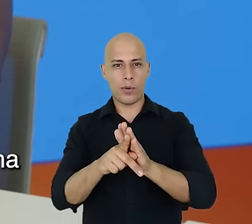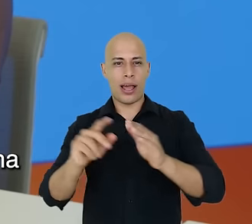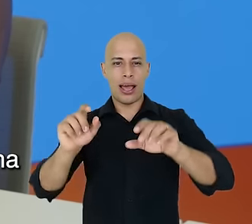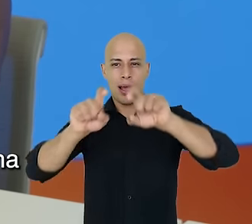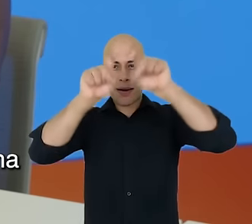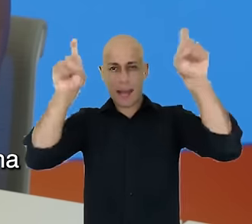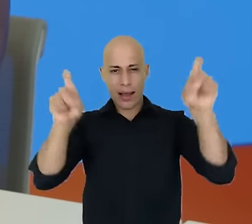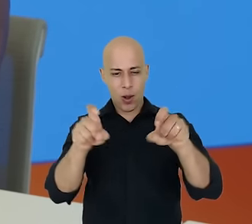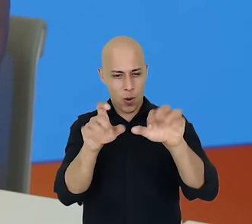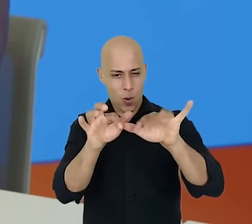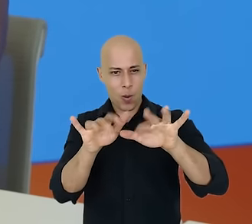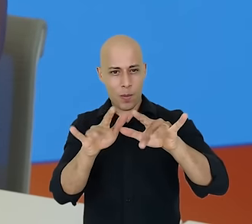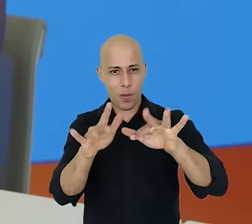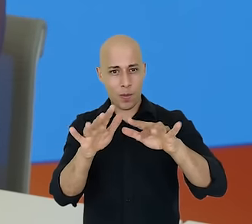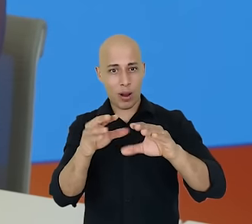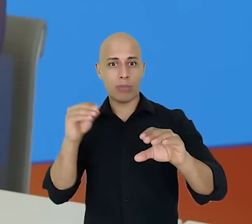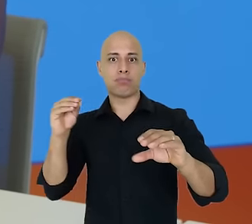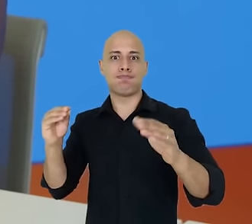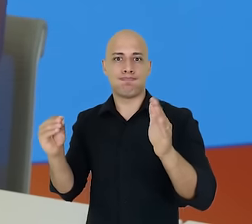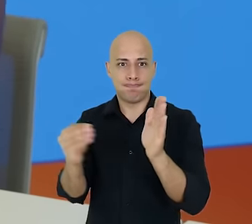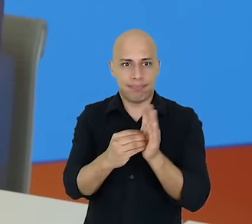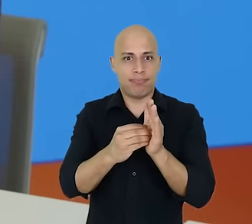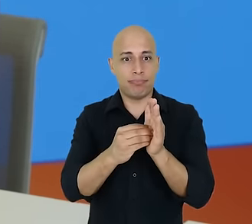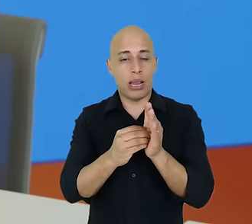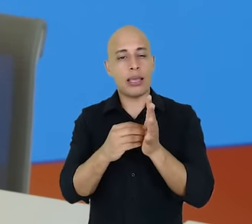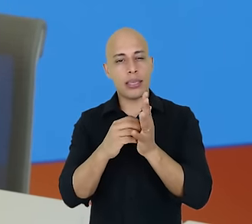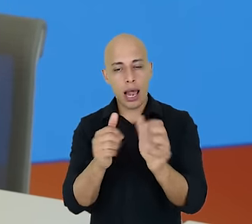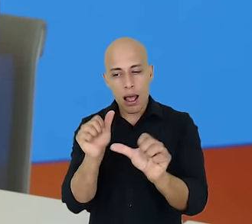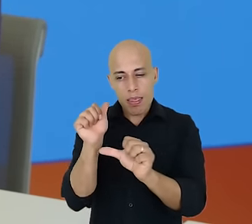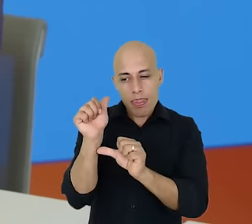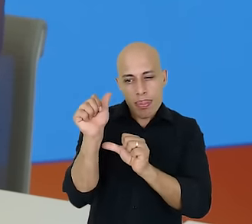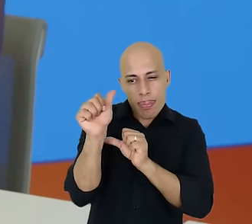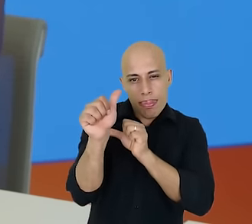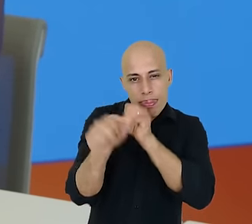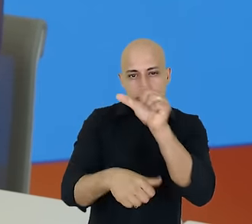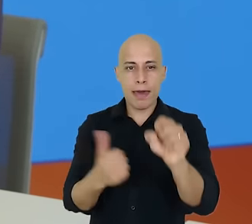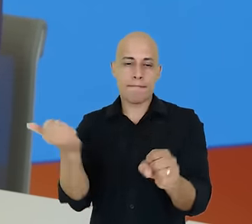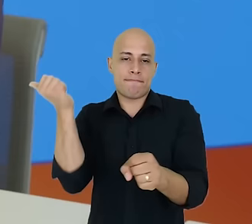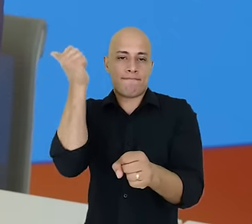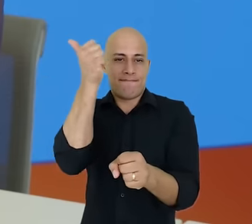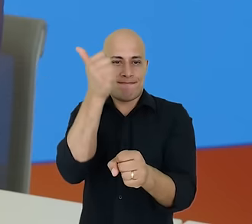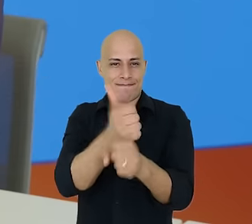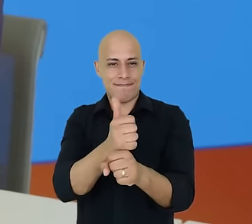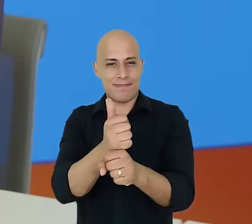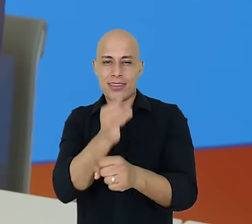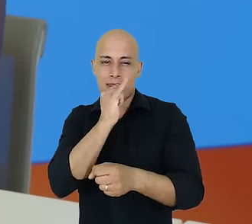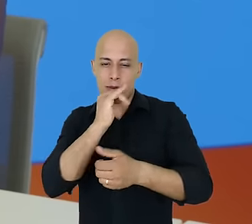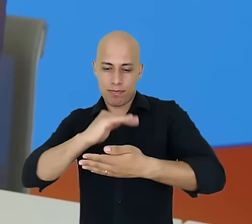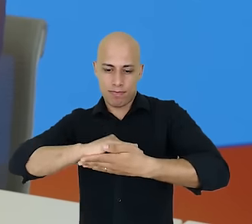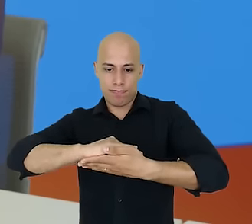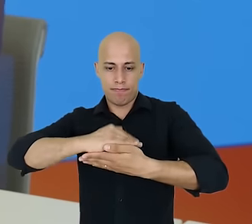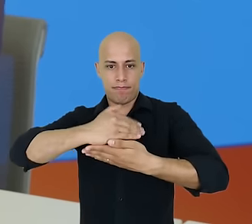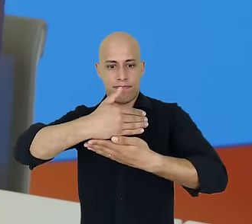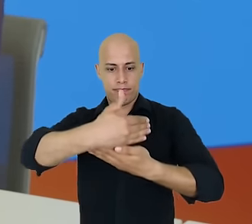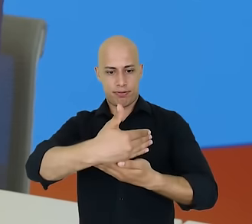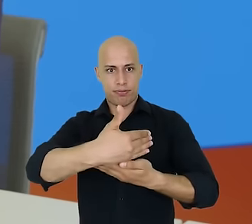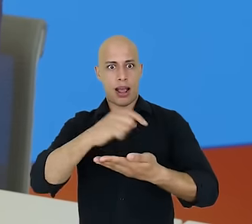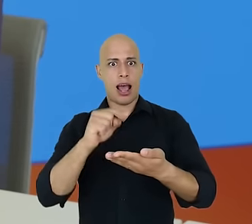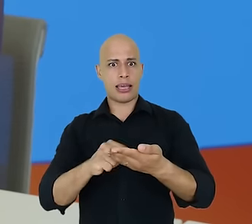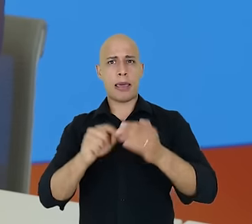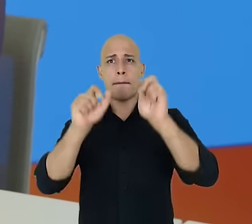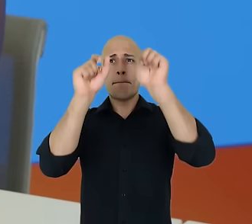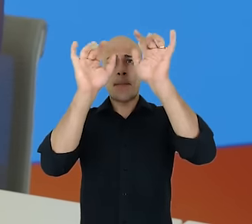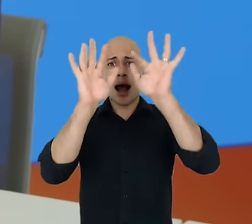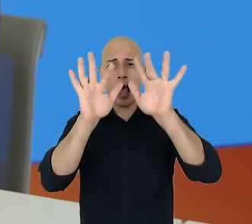tá disponível Ok mas a intenção é que a gente substitua ele esse desktop que a gente chama ele entrega